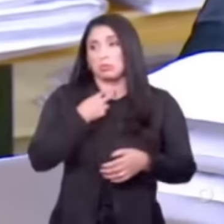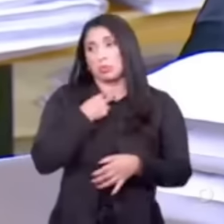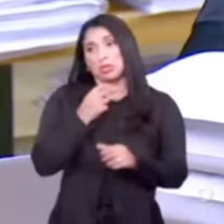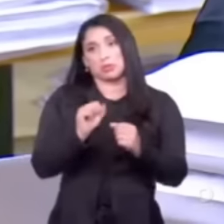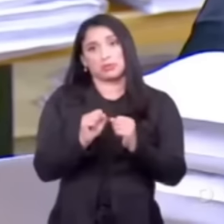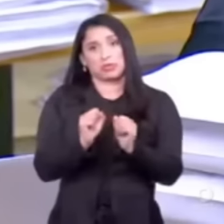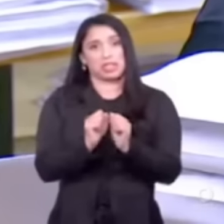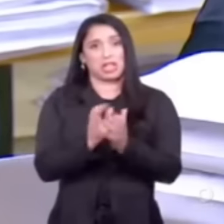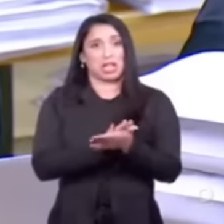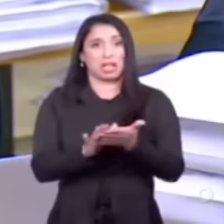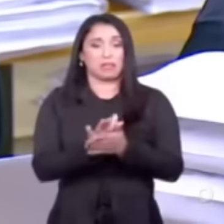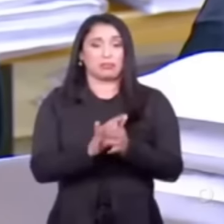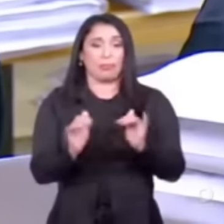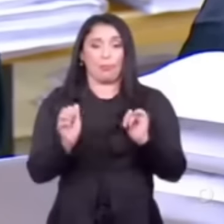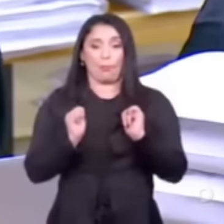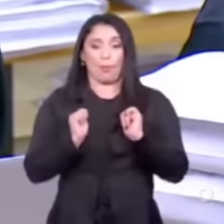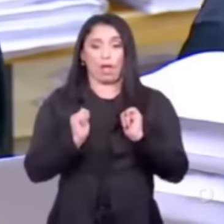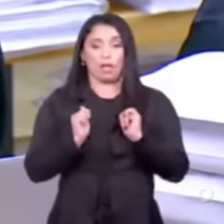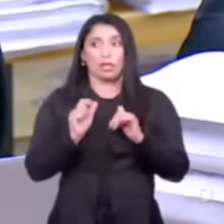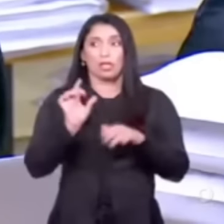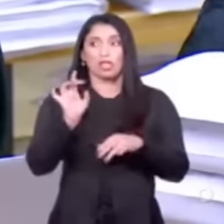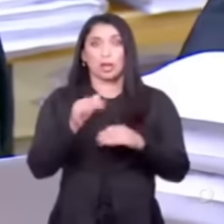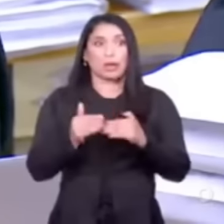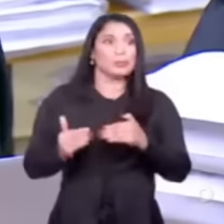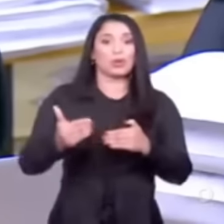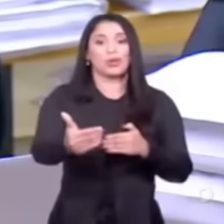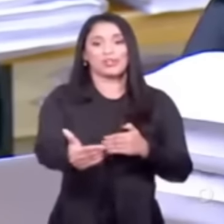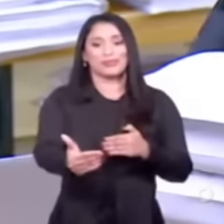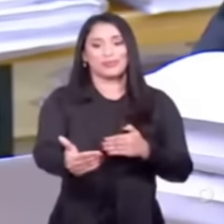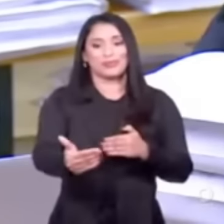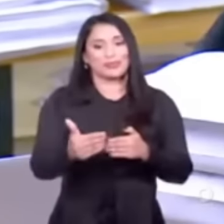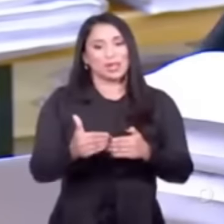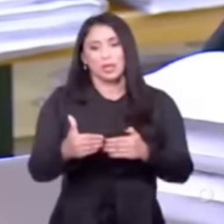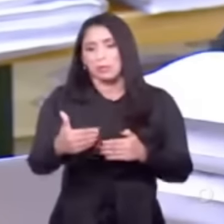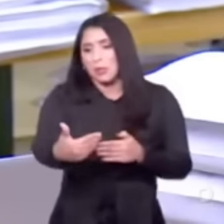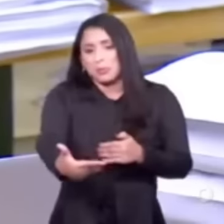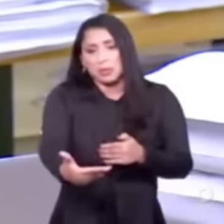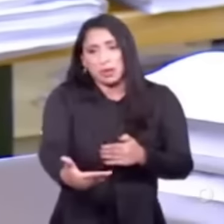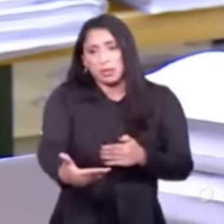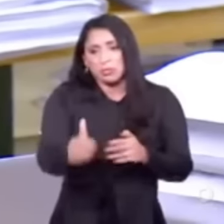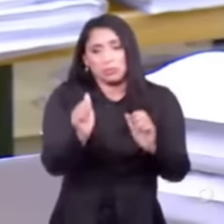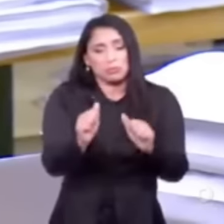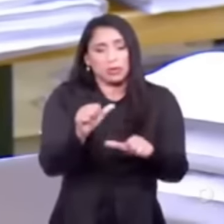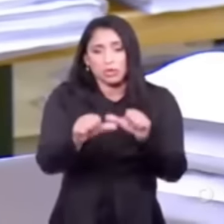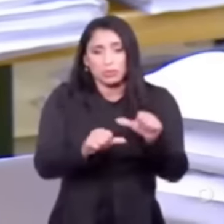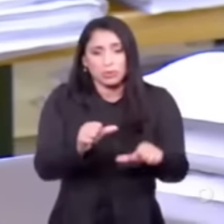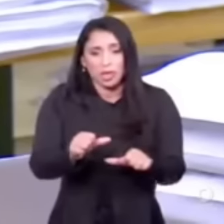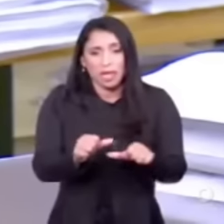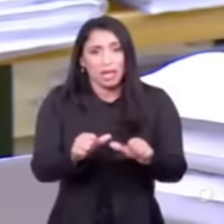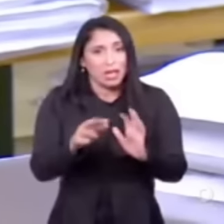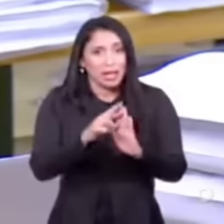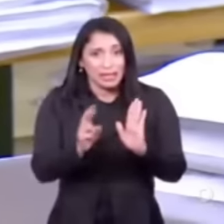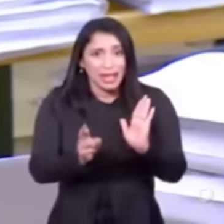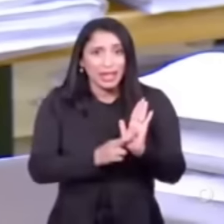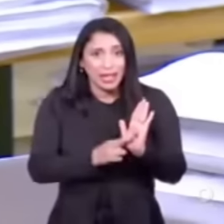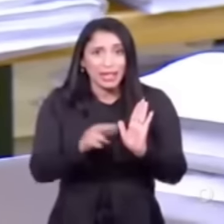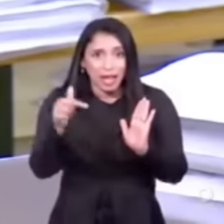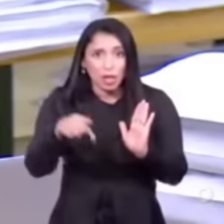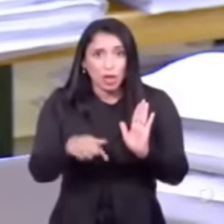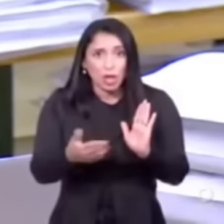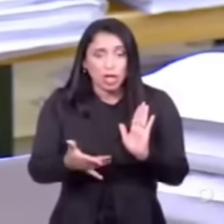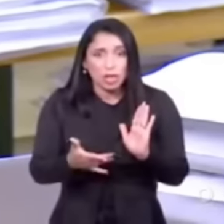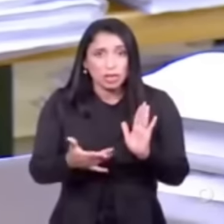né? Porque só para a próxima eleição. Para a próxima eleição, essa regra pode mudar de novo. Essa